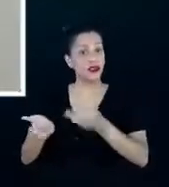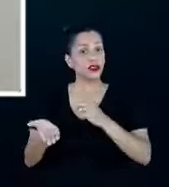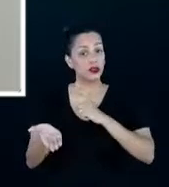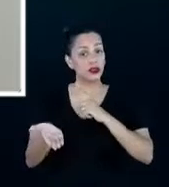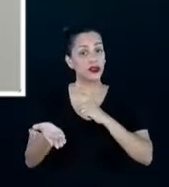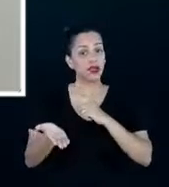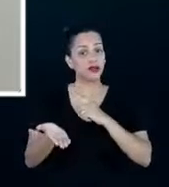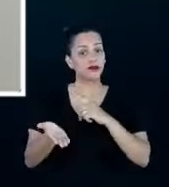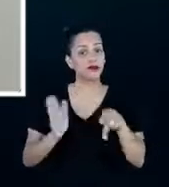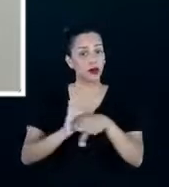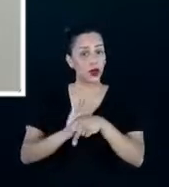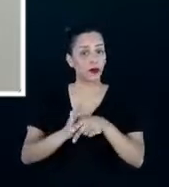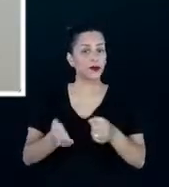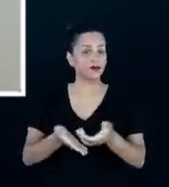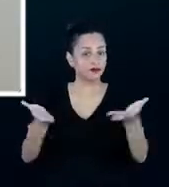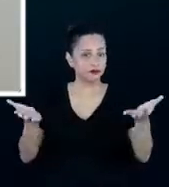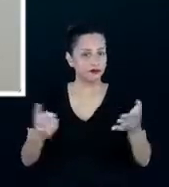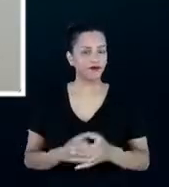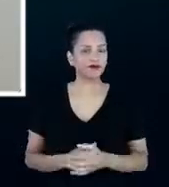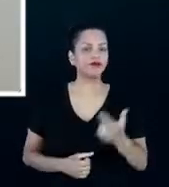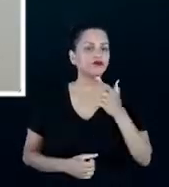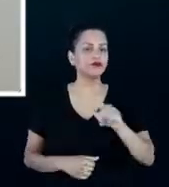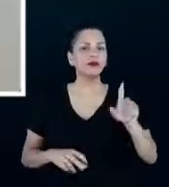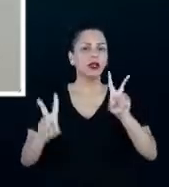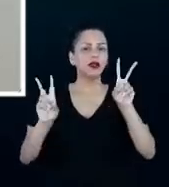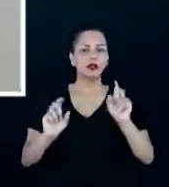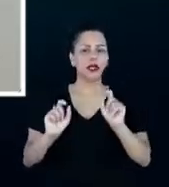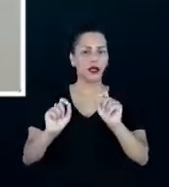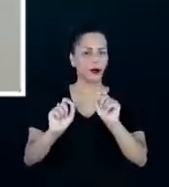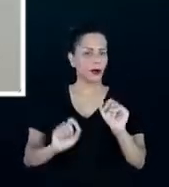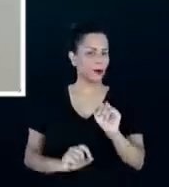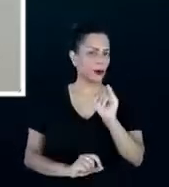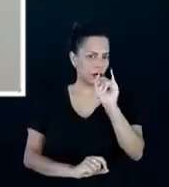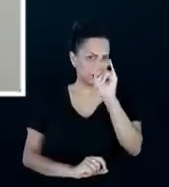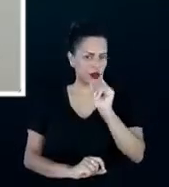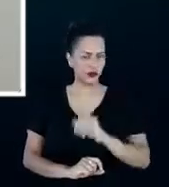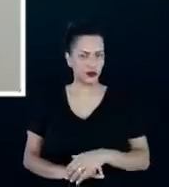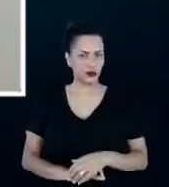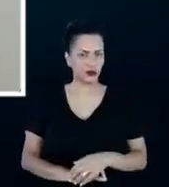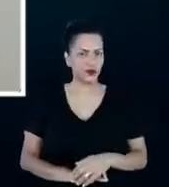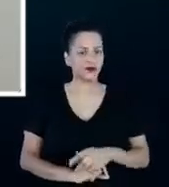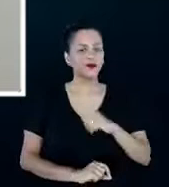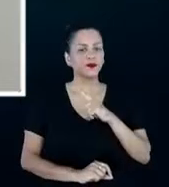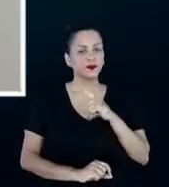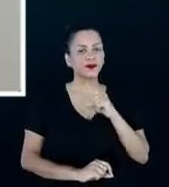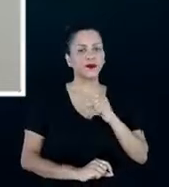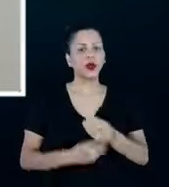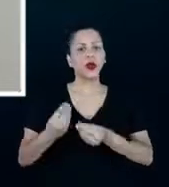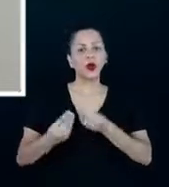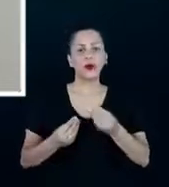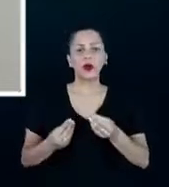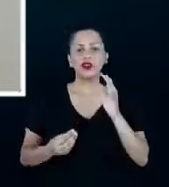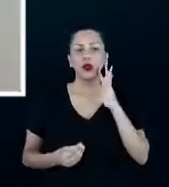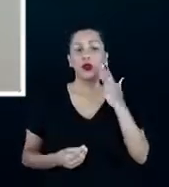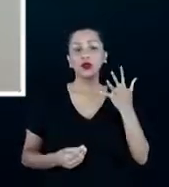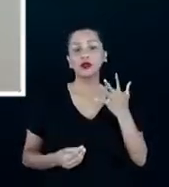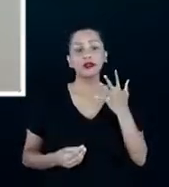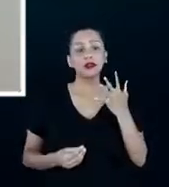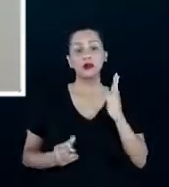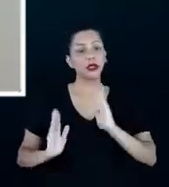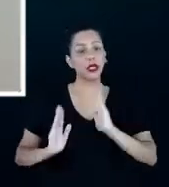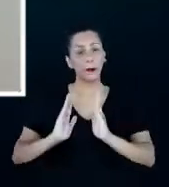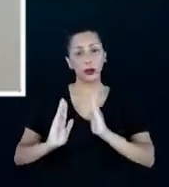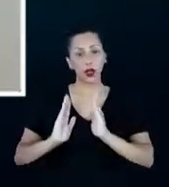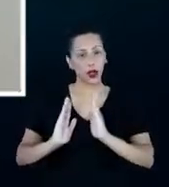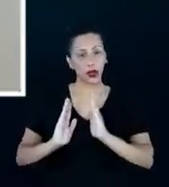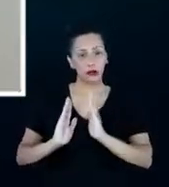sistema. Outro tema que o Rui mencionou que é muito importante é a questão da solução transitória, que a gente chama na modernização, que é